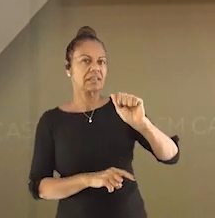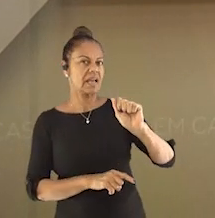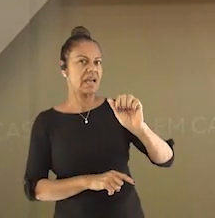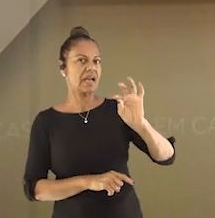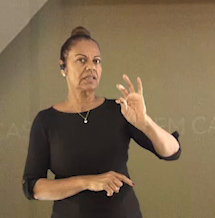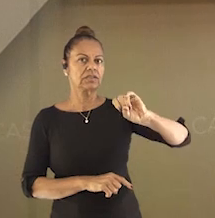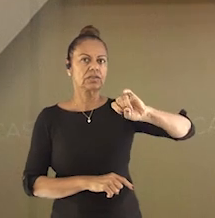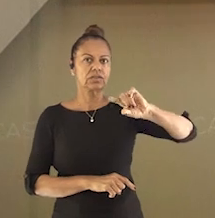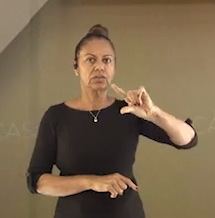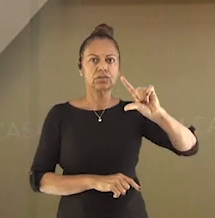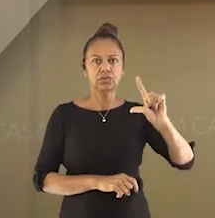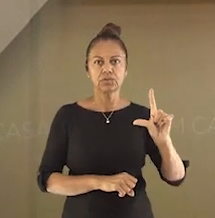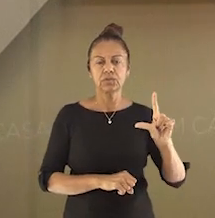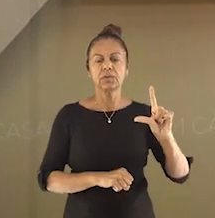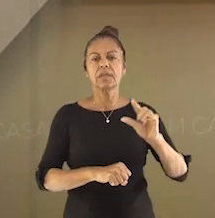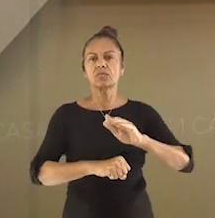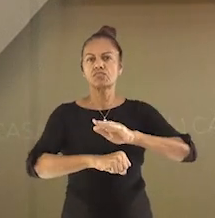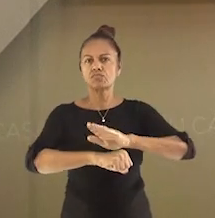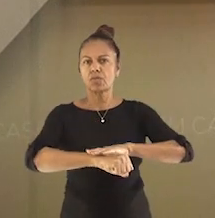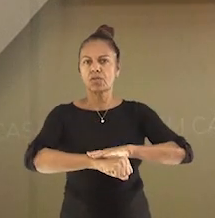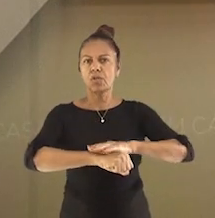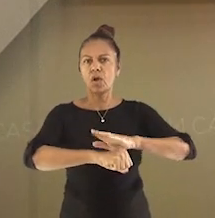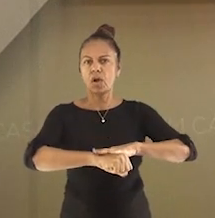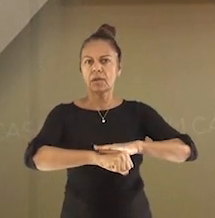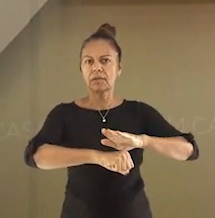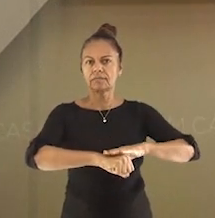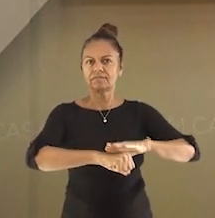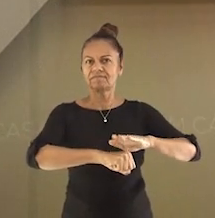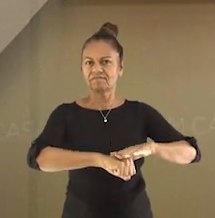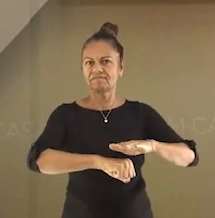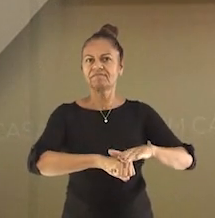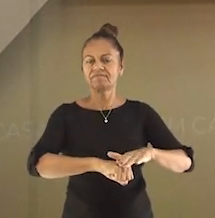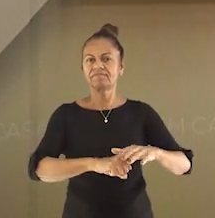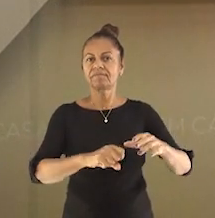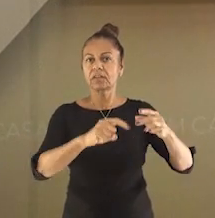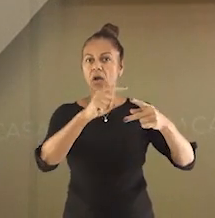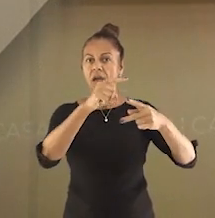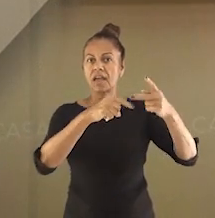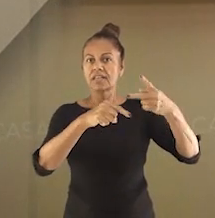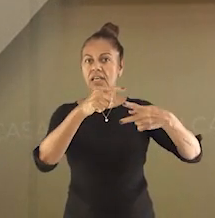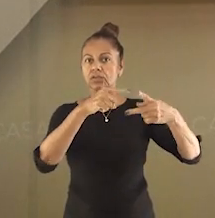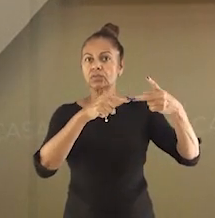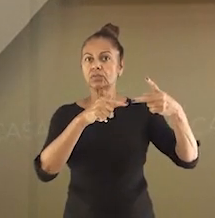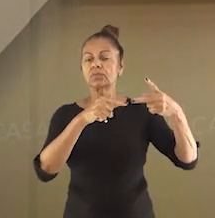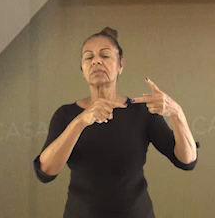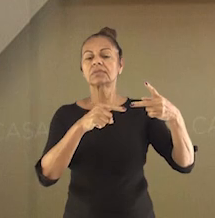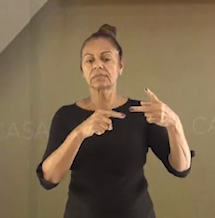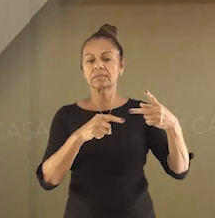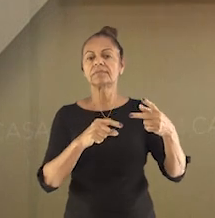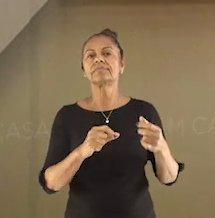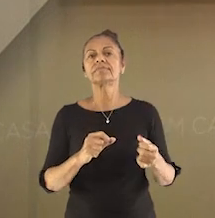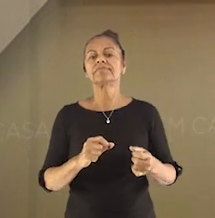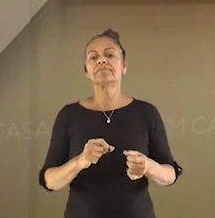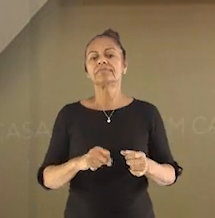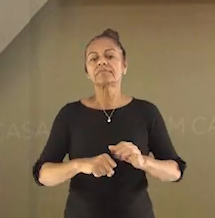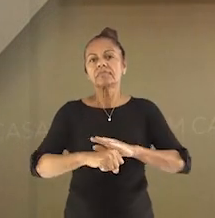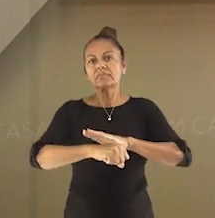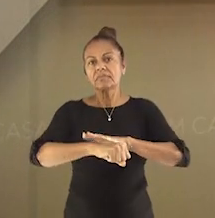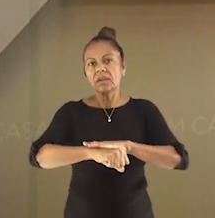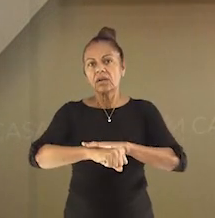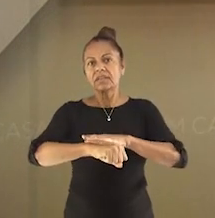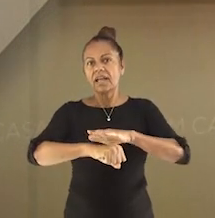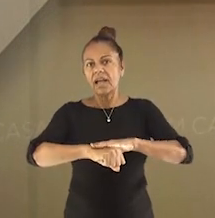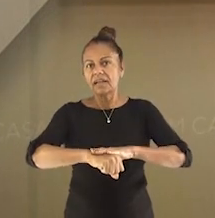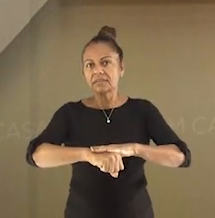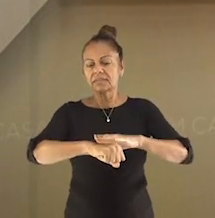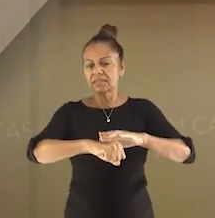aquela sentida ao toque. No caso do solo, é possível classificar de ambas as formas, mas